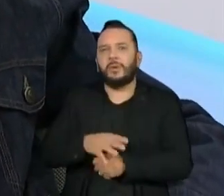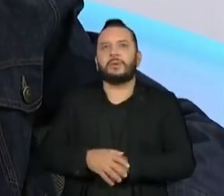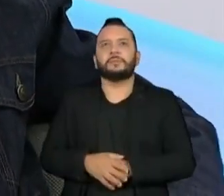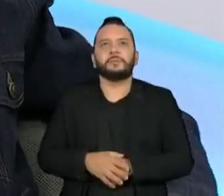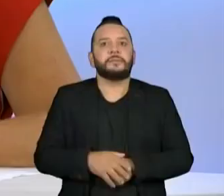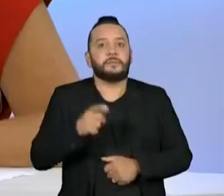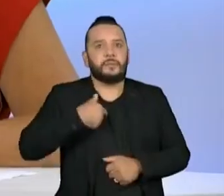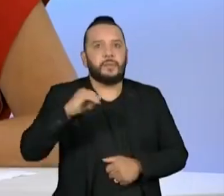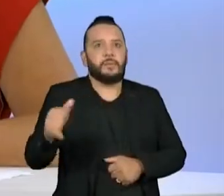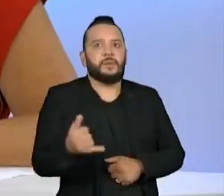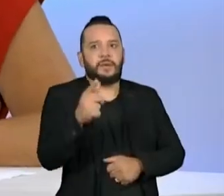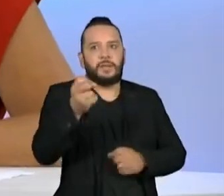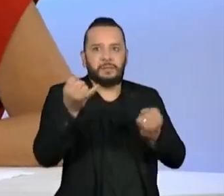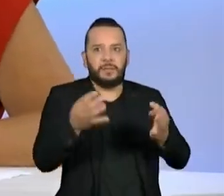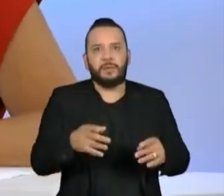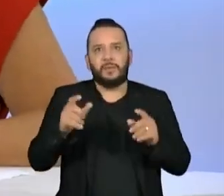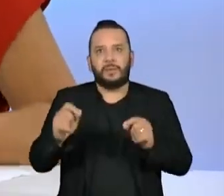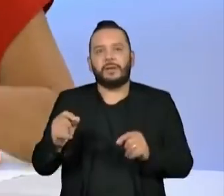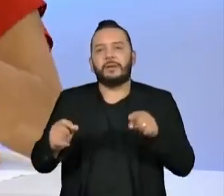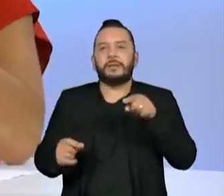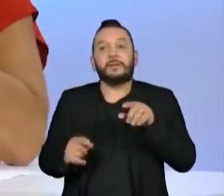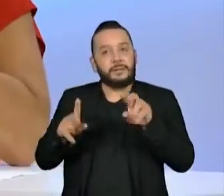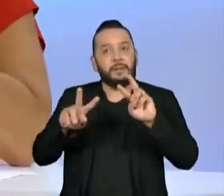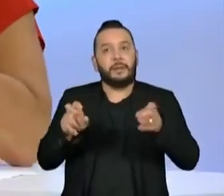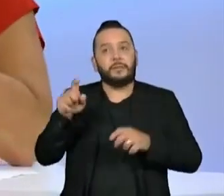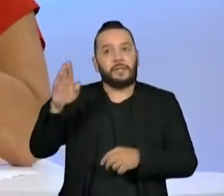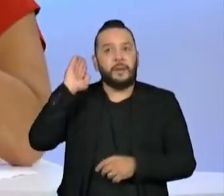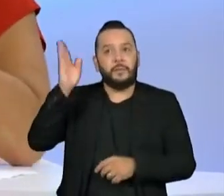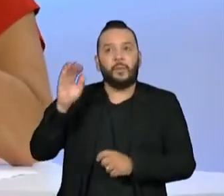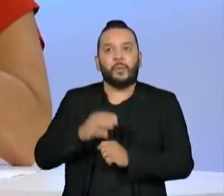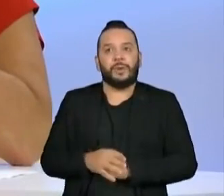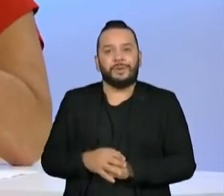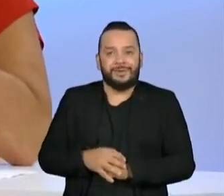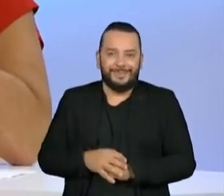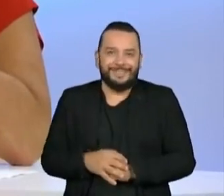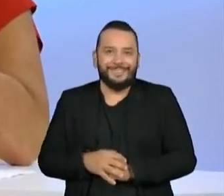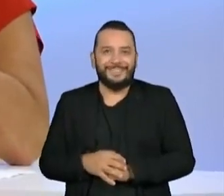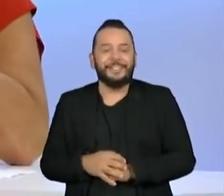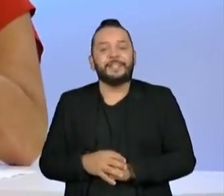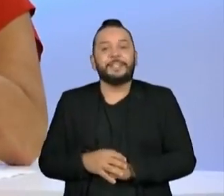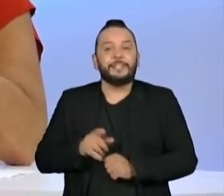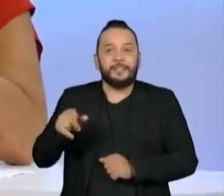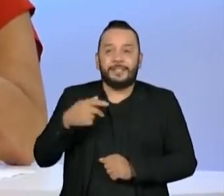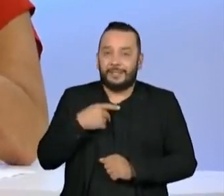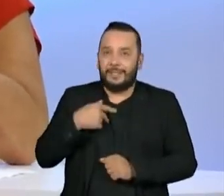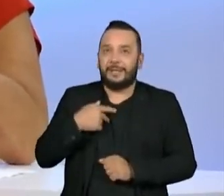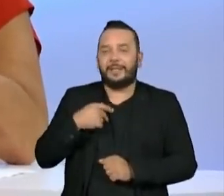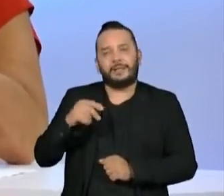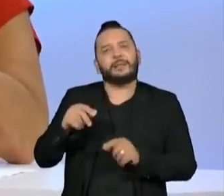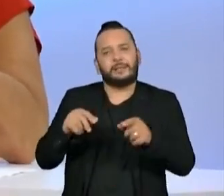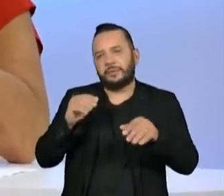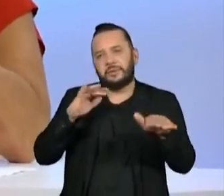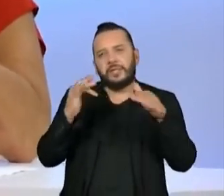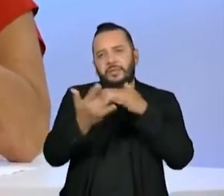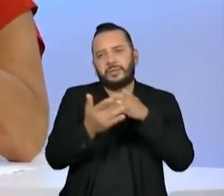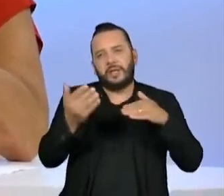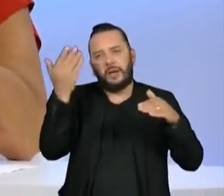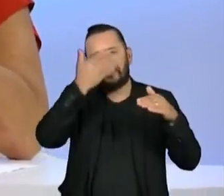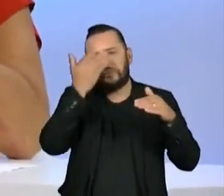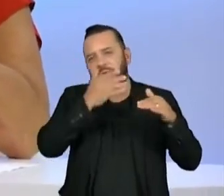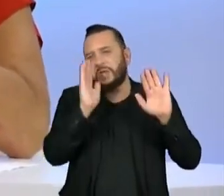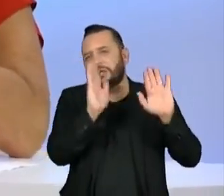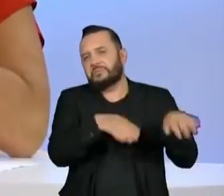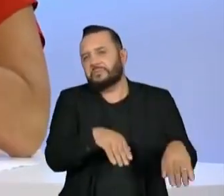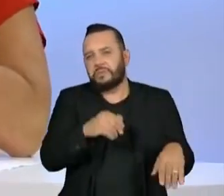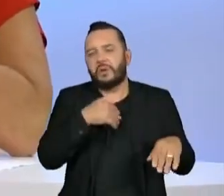eu só aproveitar que vocês entraram nessa coisa do você é burro. Você, Caetano, com tudo que a gente tem visto, eu sei que você não acompanha muito redes sociais, você não